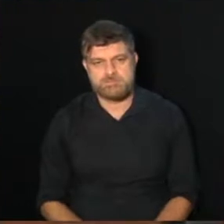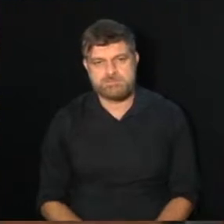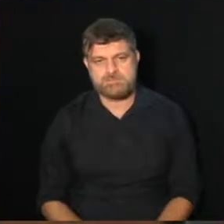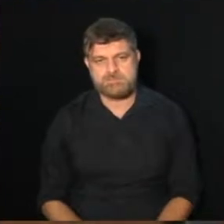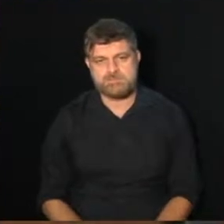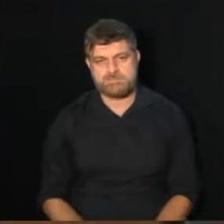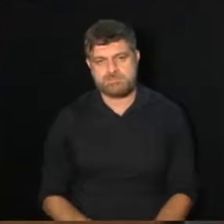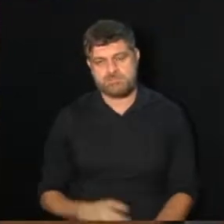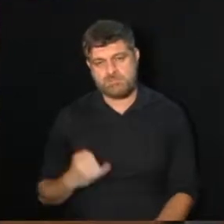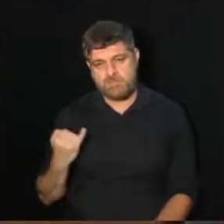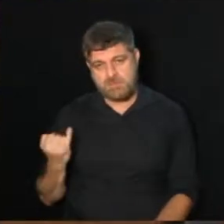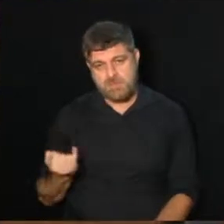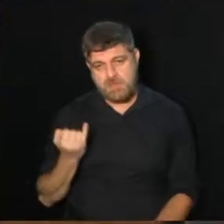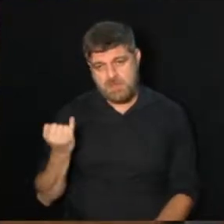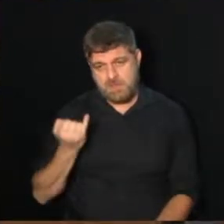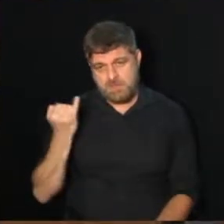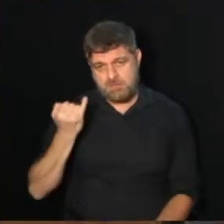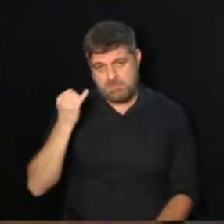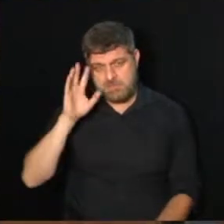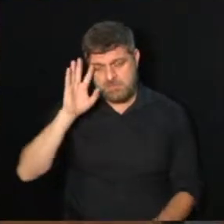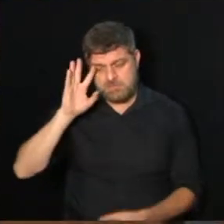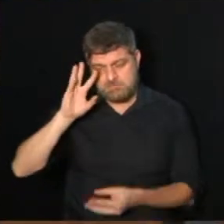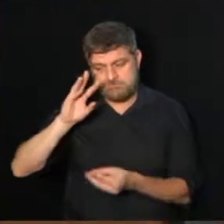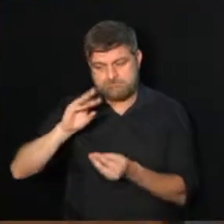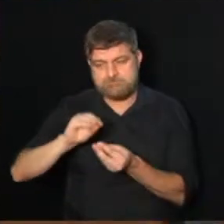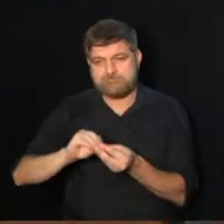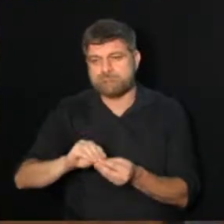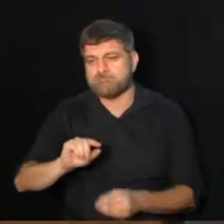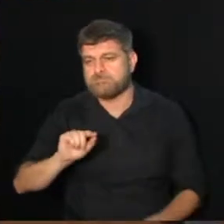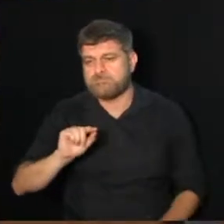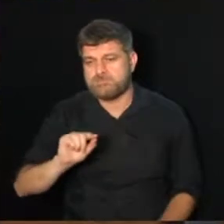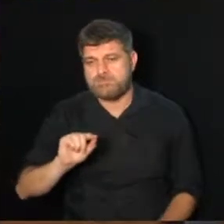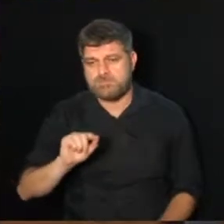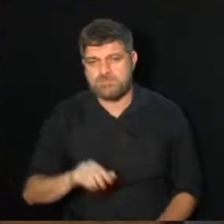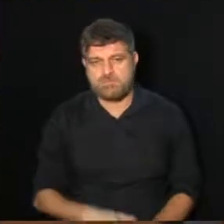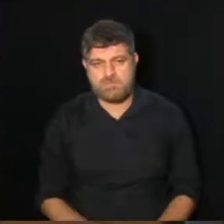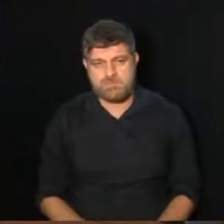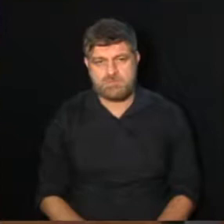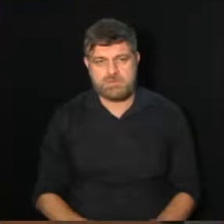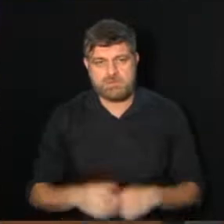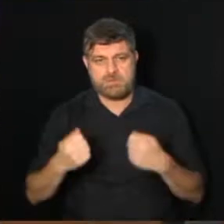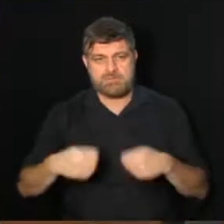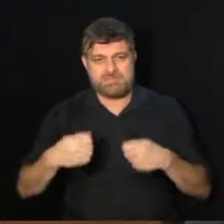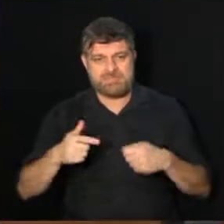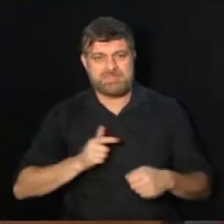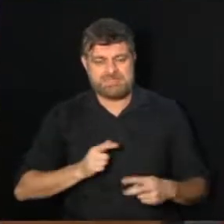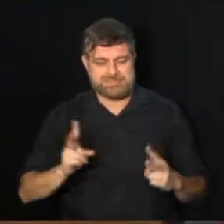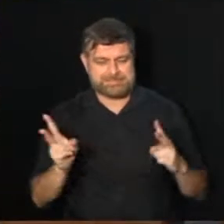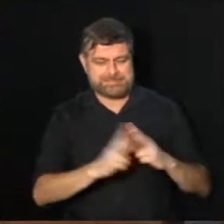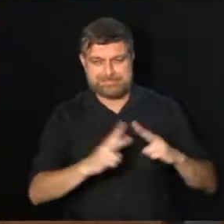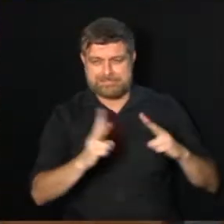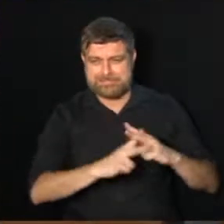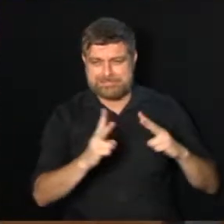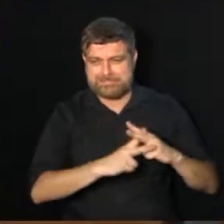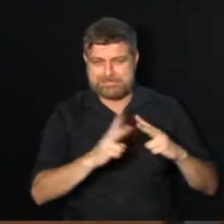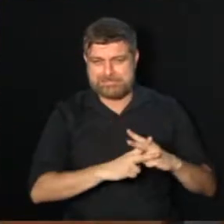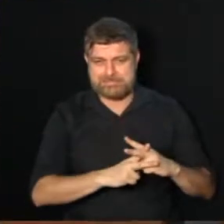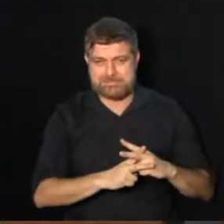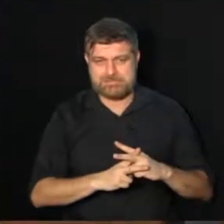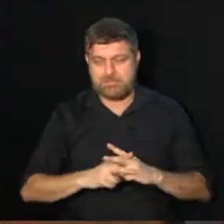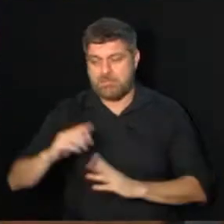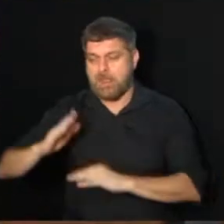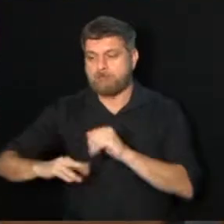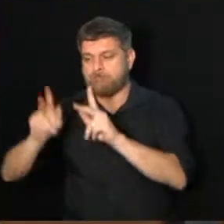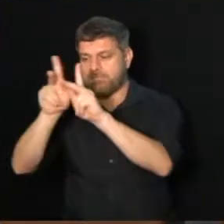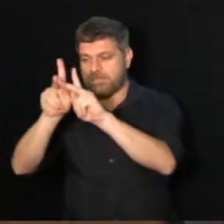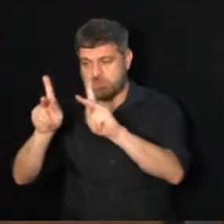importante só fecharmos uma compreensão de que não é necessário existir um conflito para que práticas restaurativas